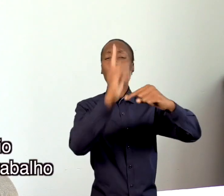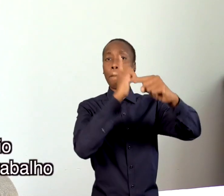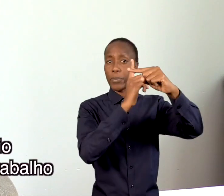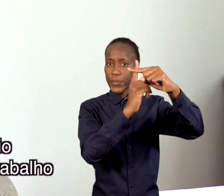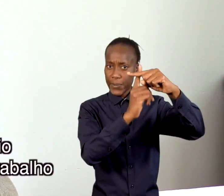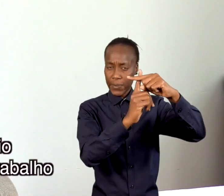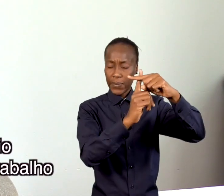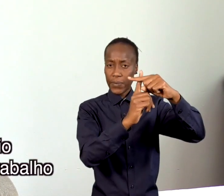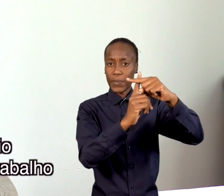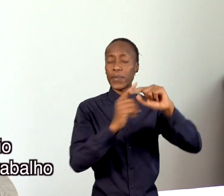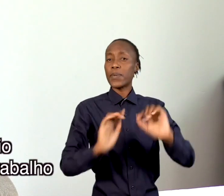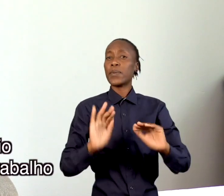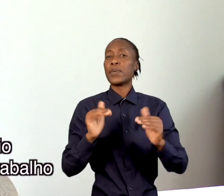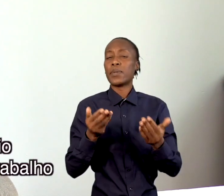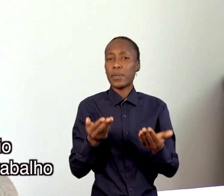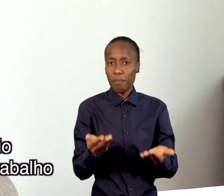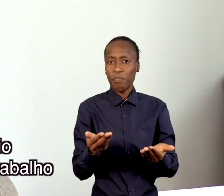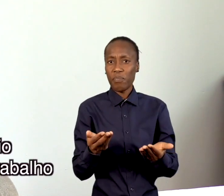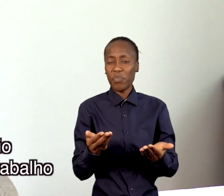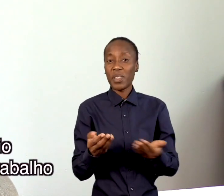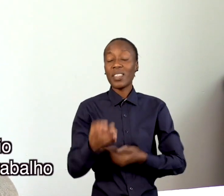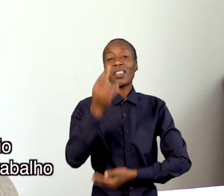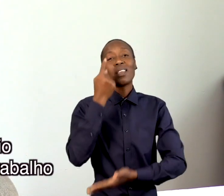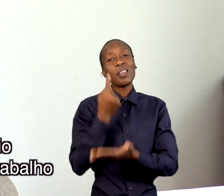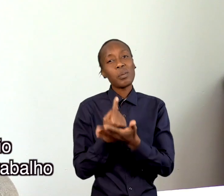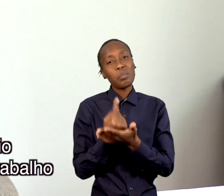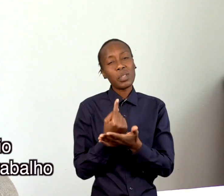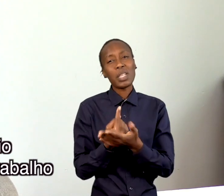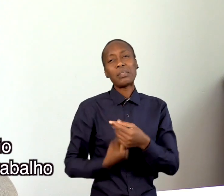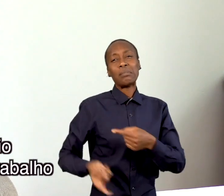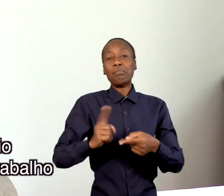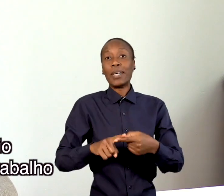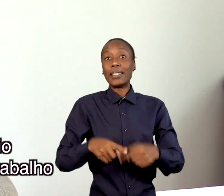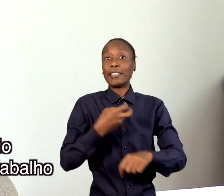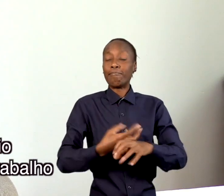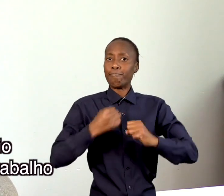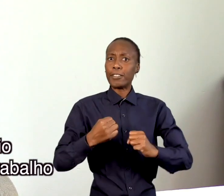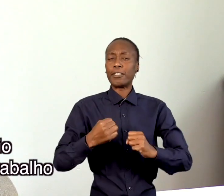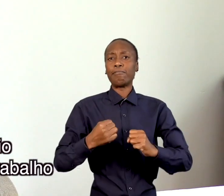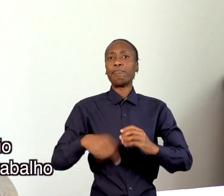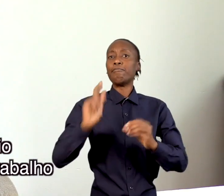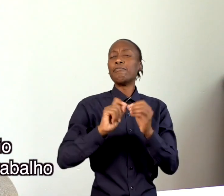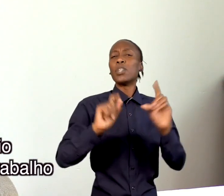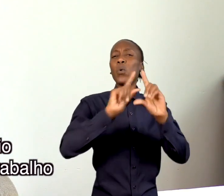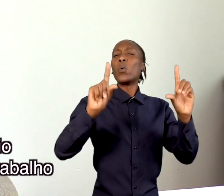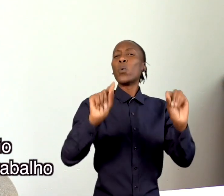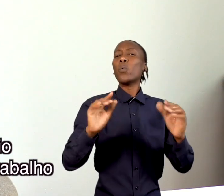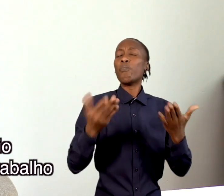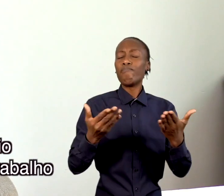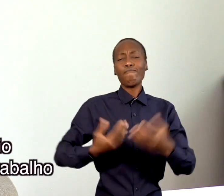No entanto, ainda é necessário intensificar cada vez mais